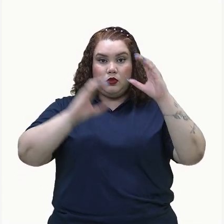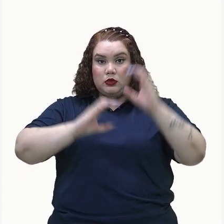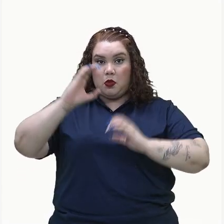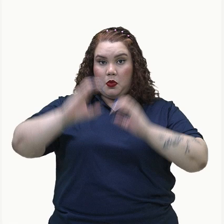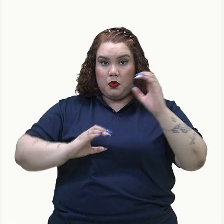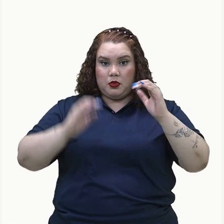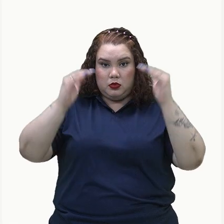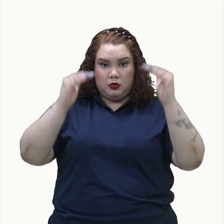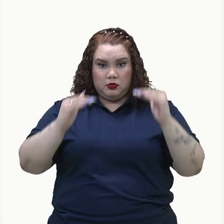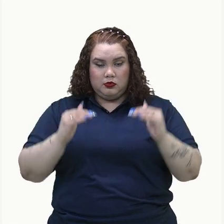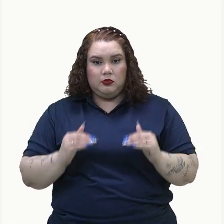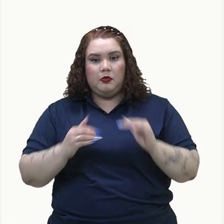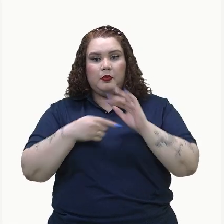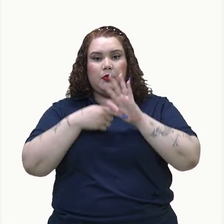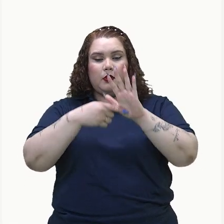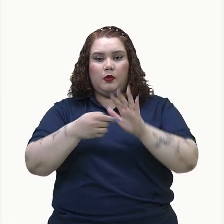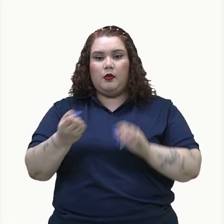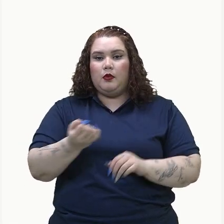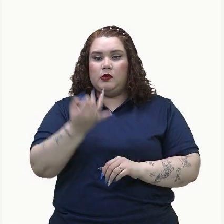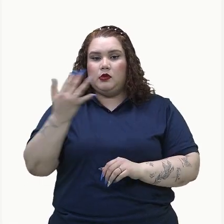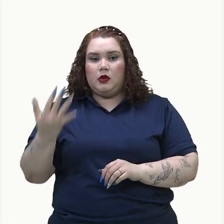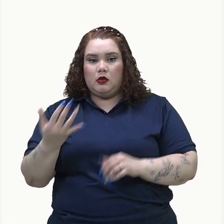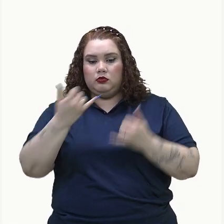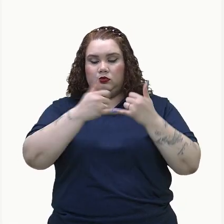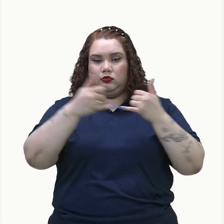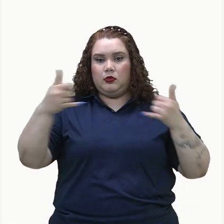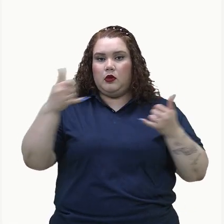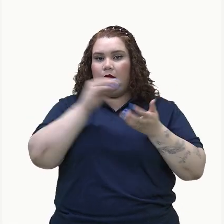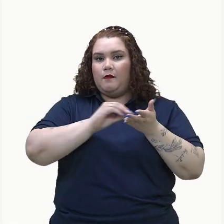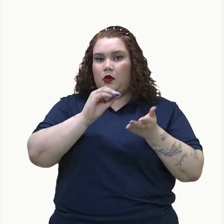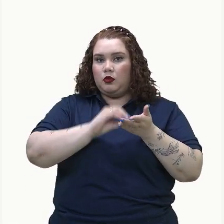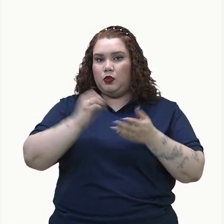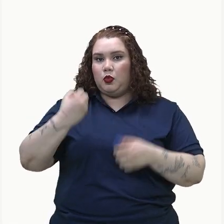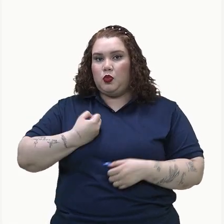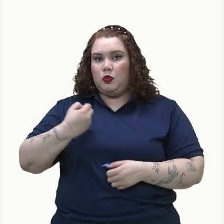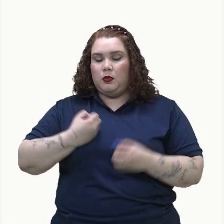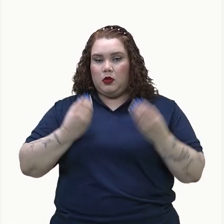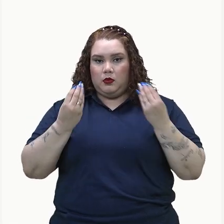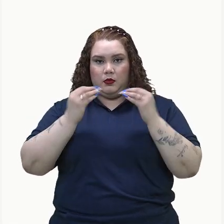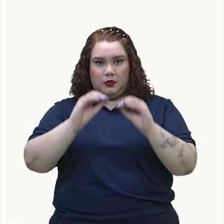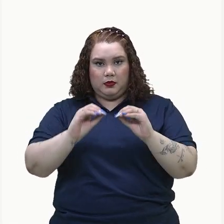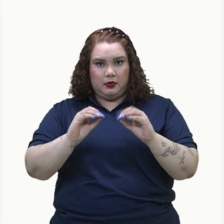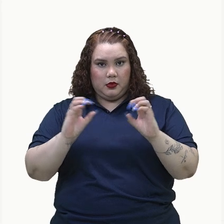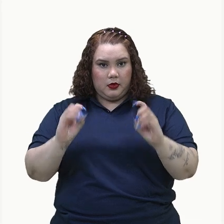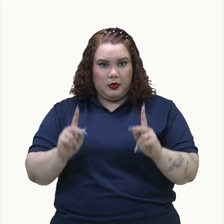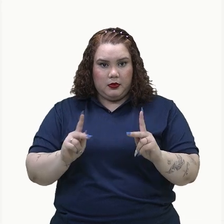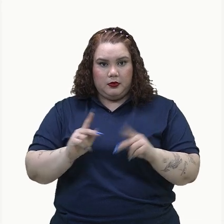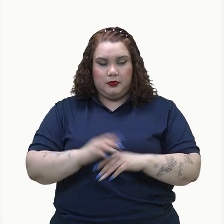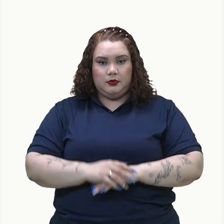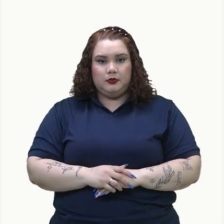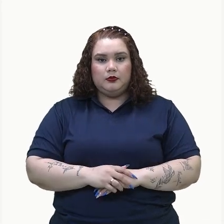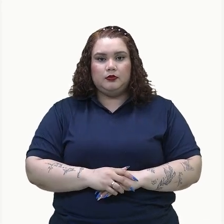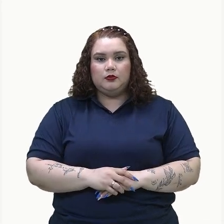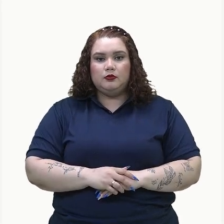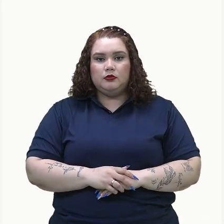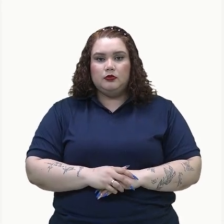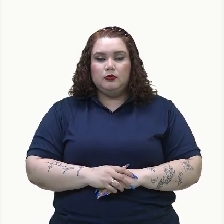abaixo, determine o valor da corrente elétrica que falta. Ok? Então vamos